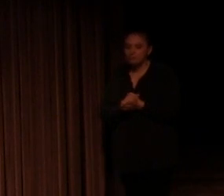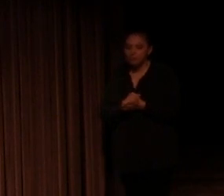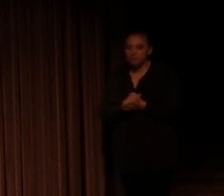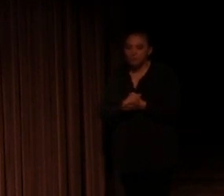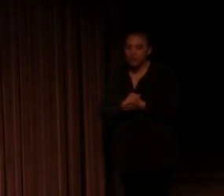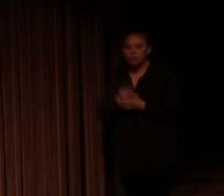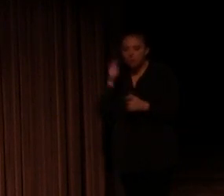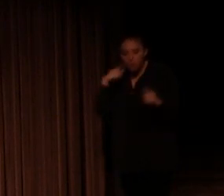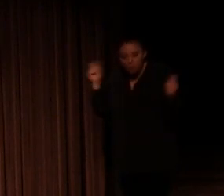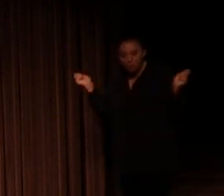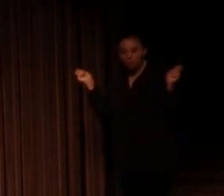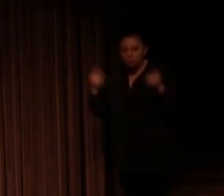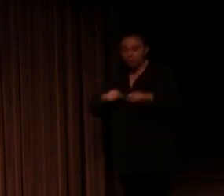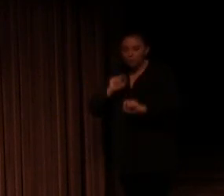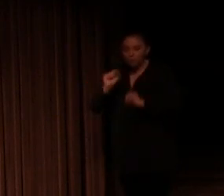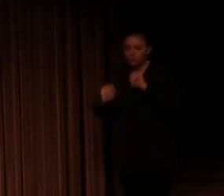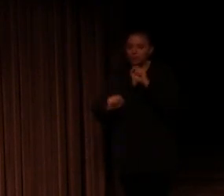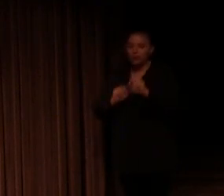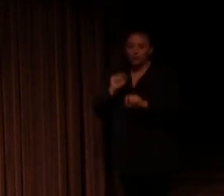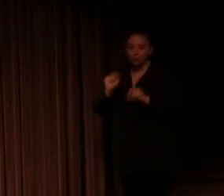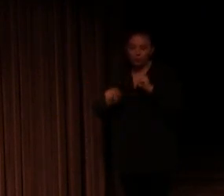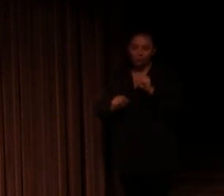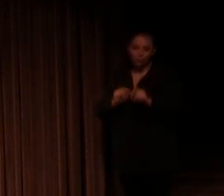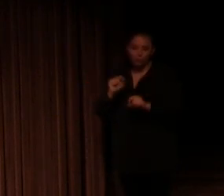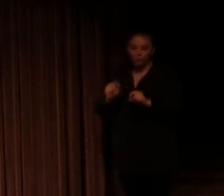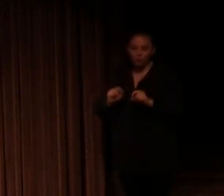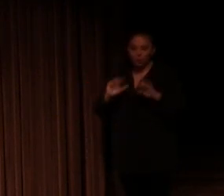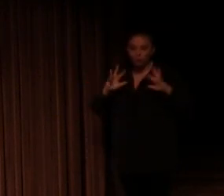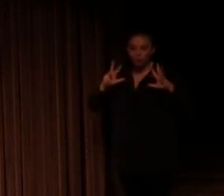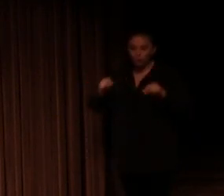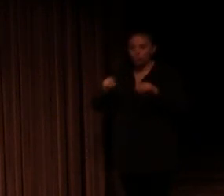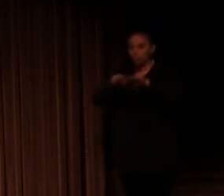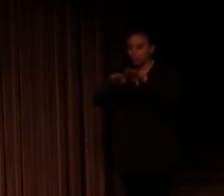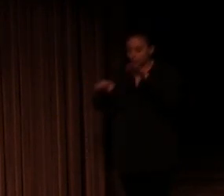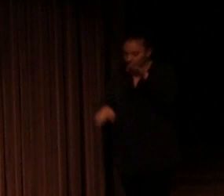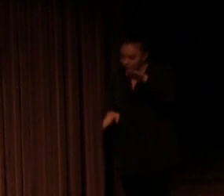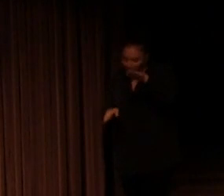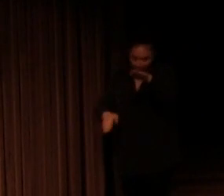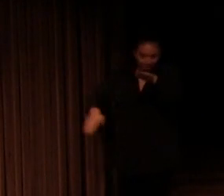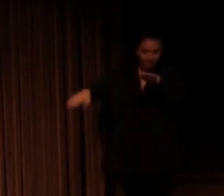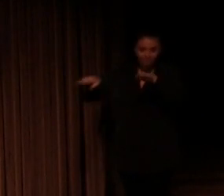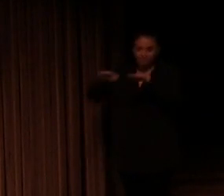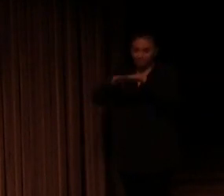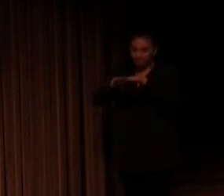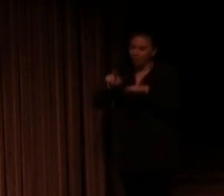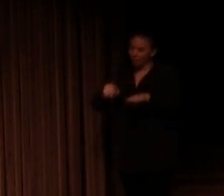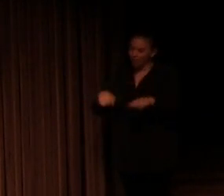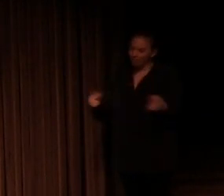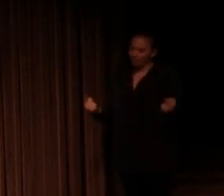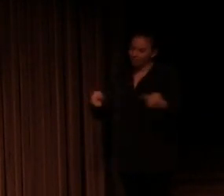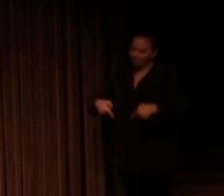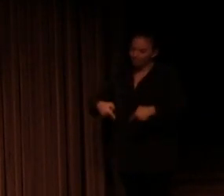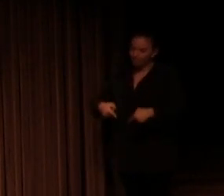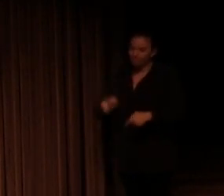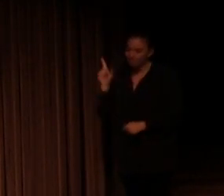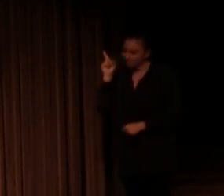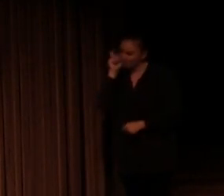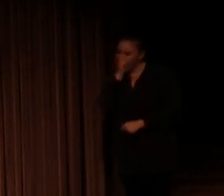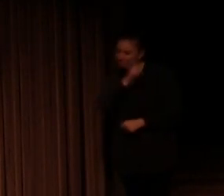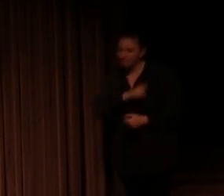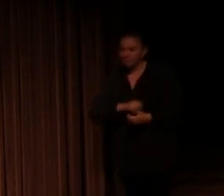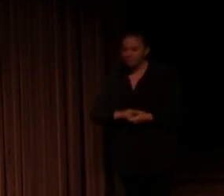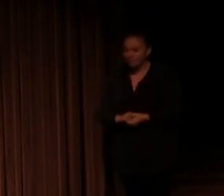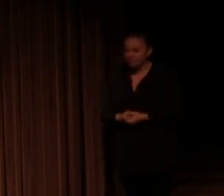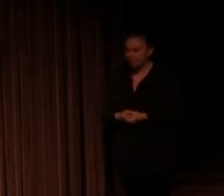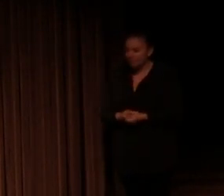possa oferecer o mesmo ponto de partida para todos esse é o grande desafio nós não temos que lutar pela